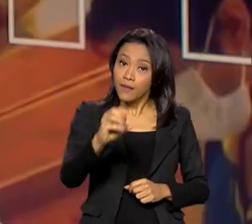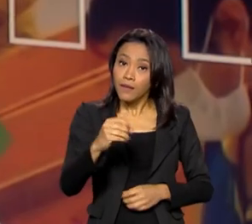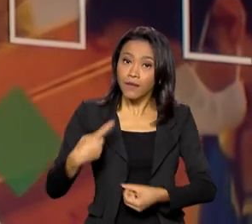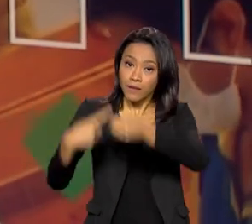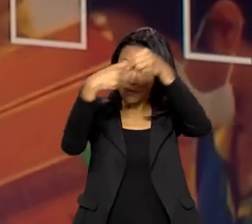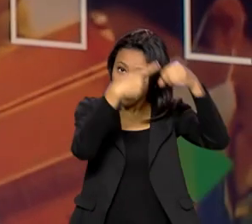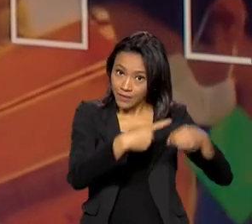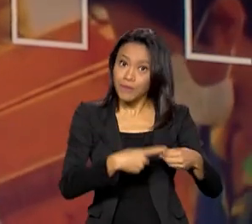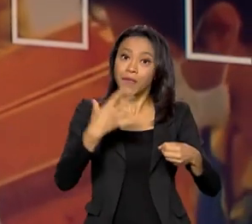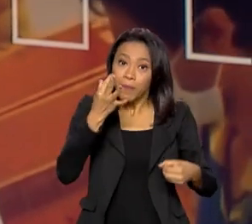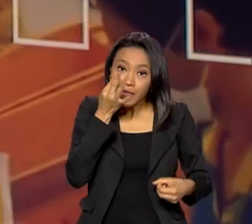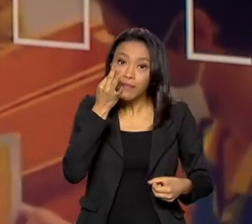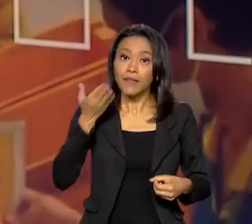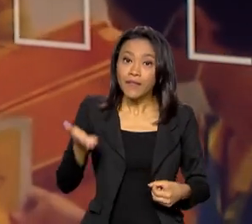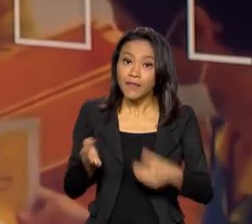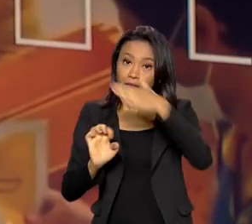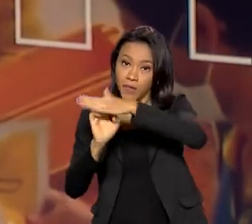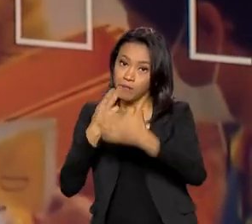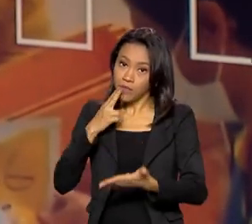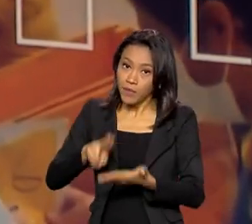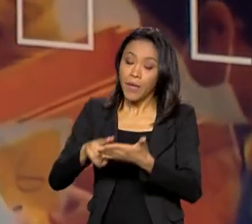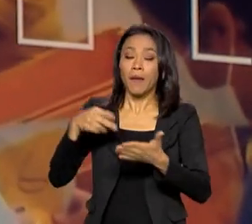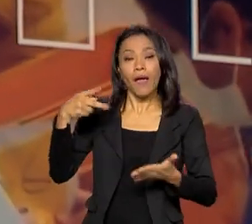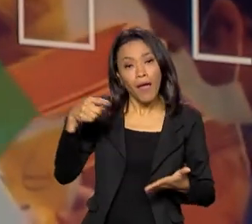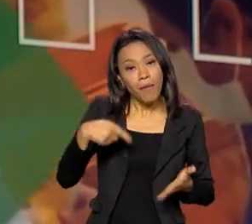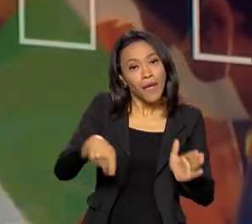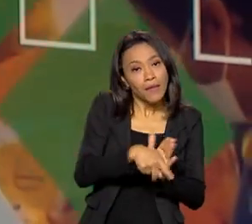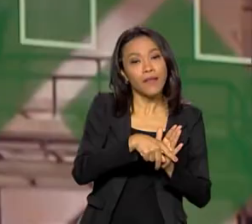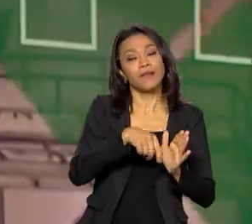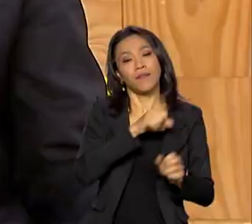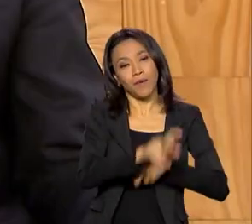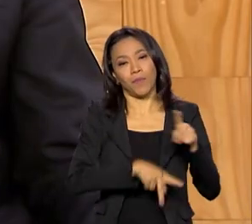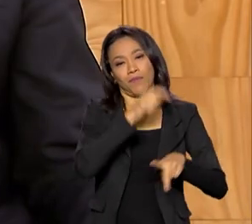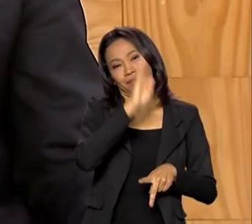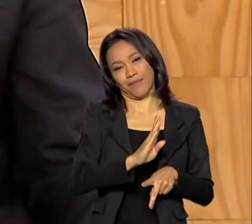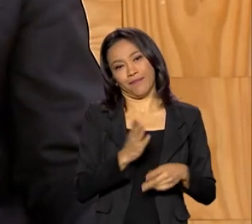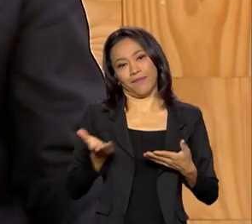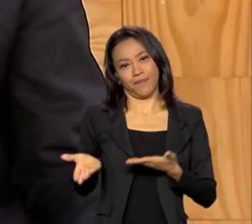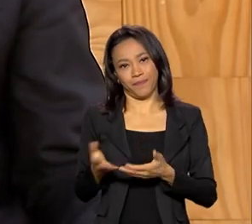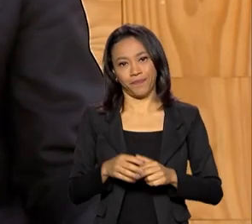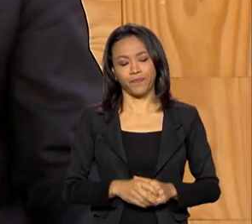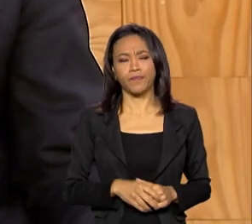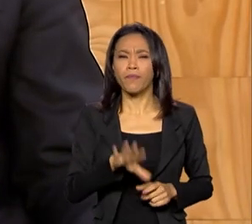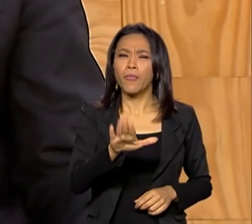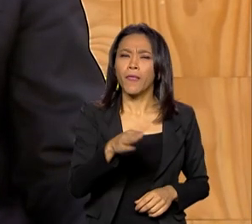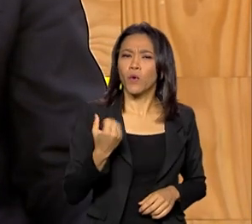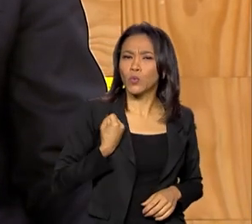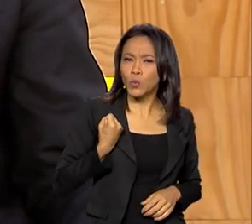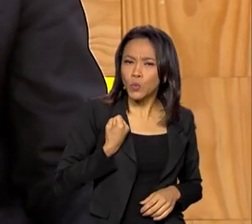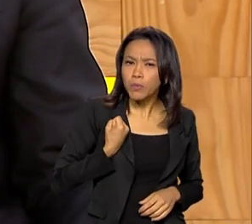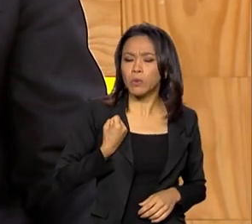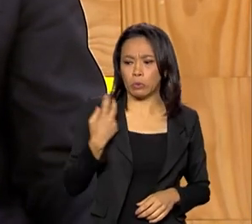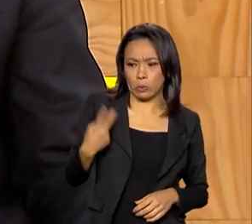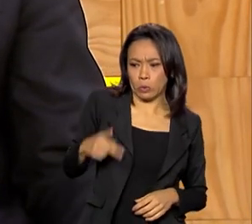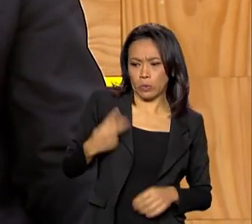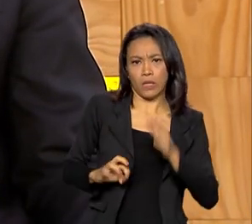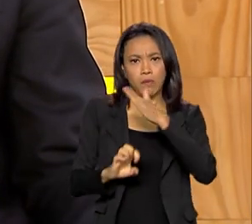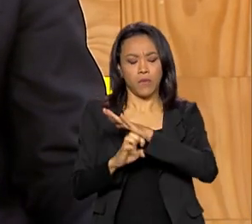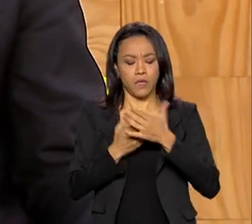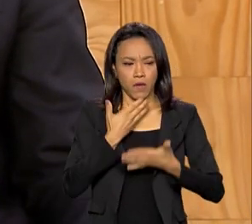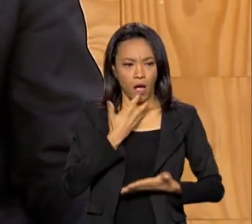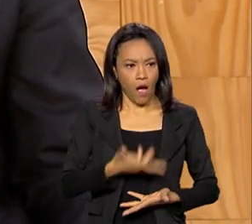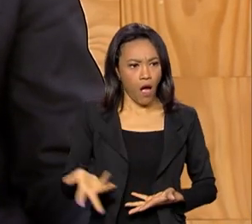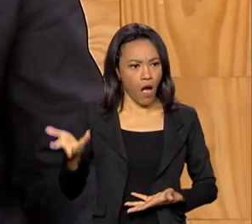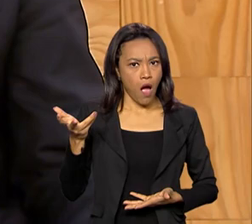é uma instituição do Brasil e dos brasileiros. Agora, os números dos Correios são números inacreditáveis,